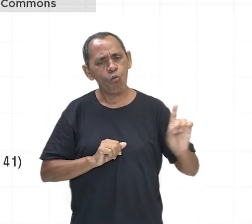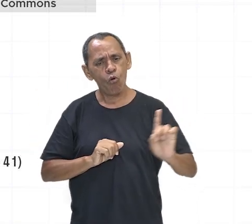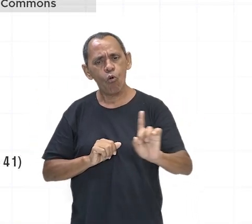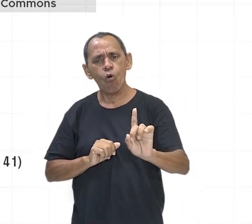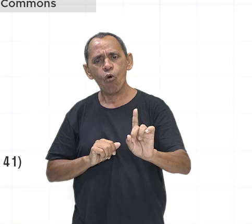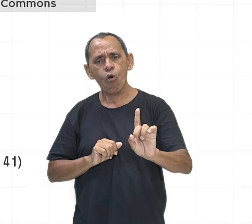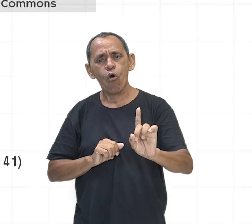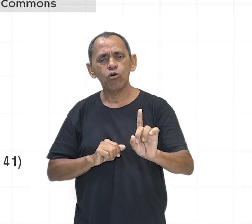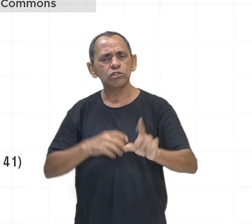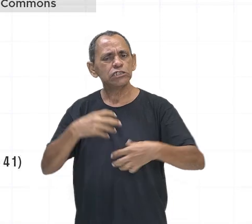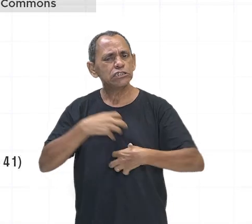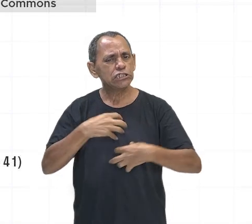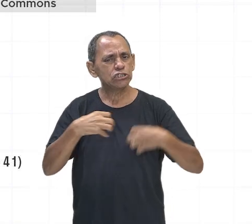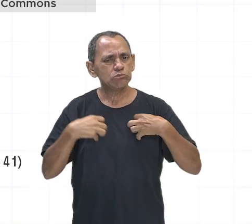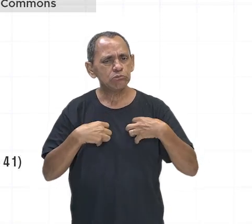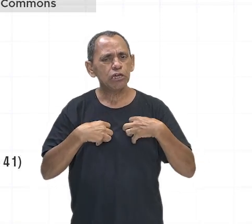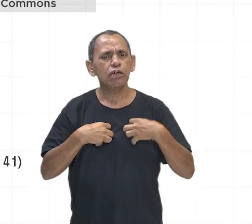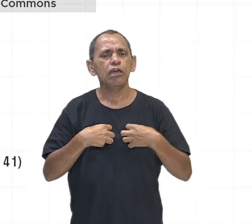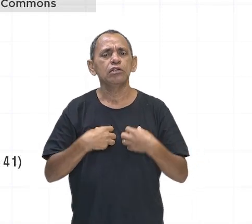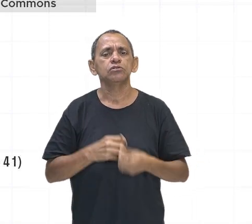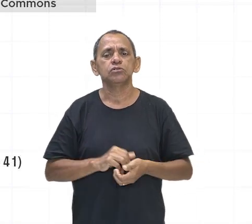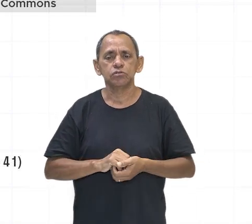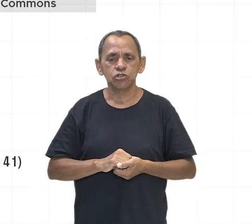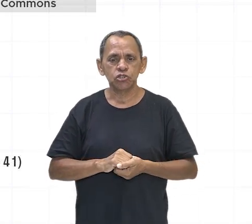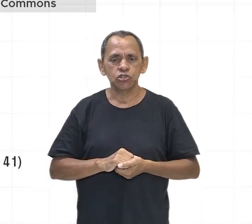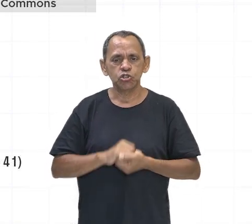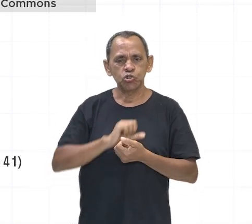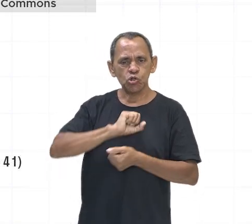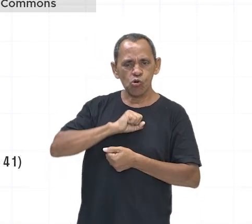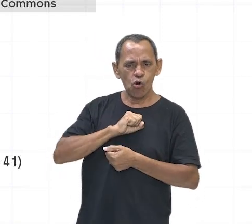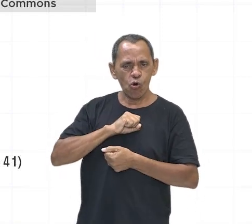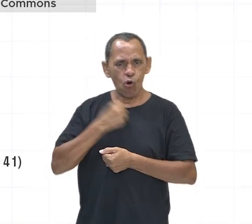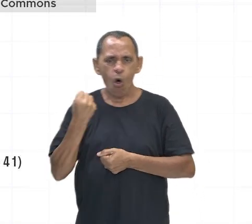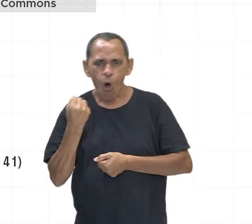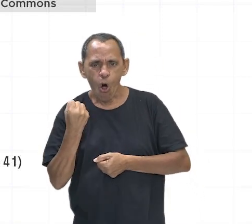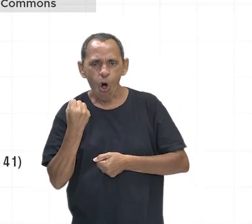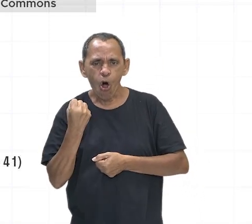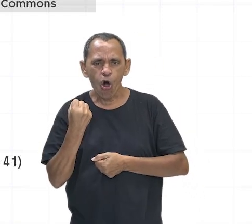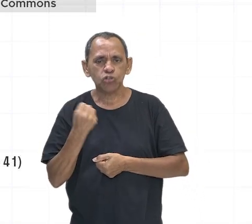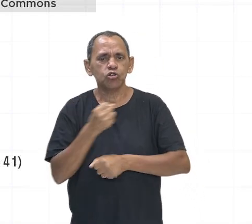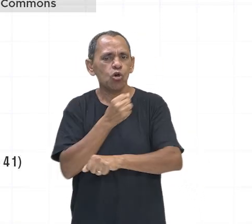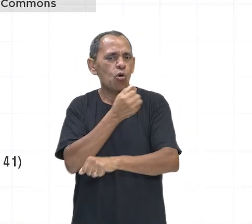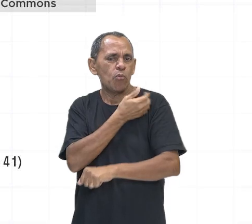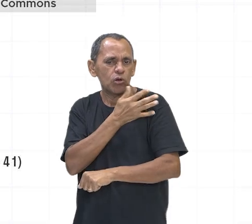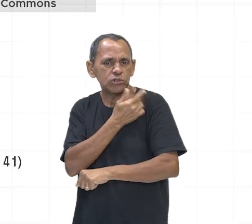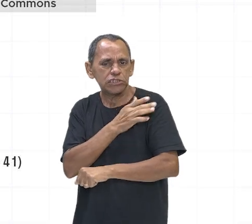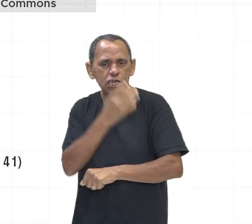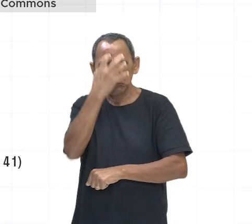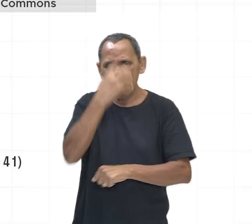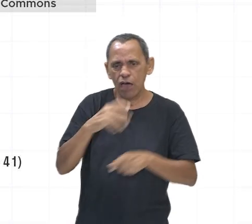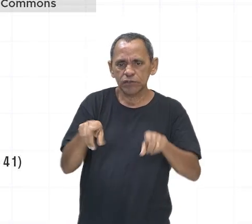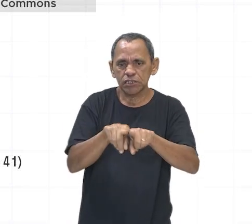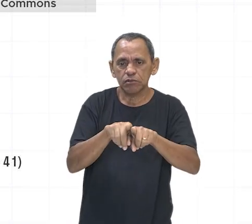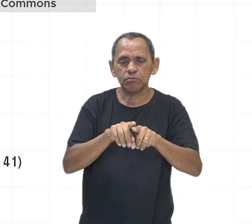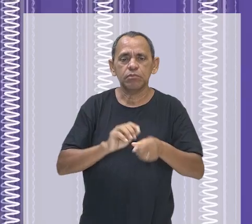ficam esses sentimentos? Aquelas palavras calaram fundo na alma dos